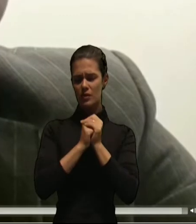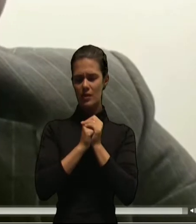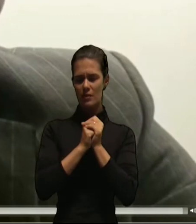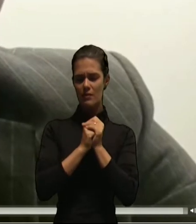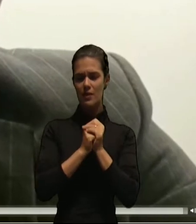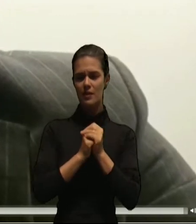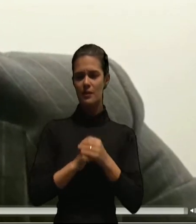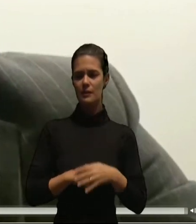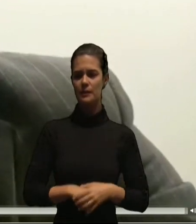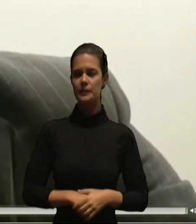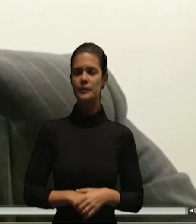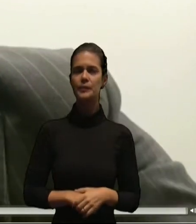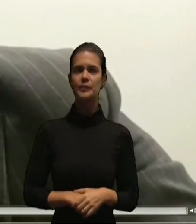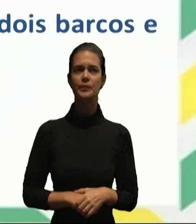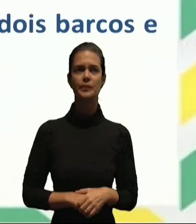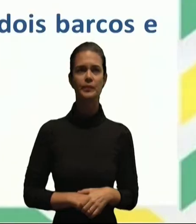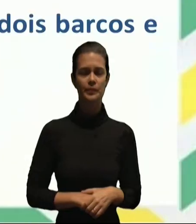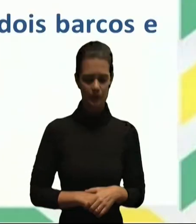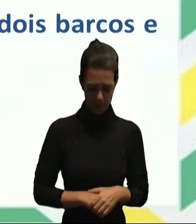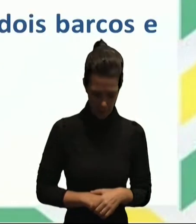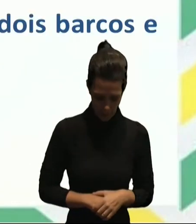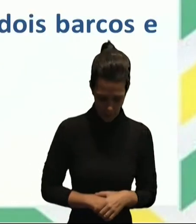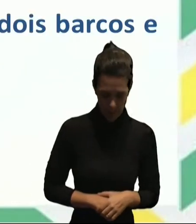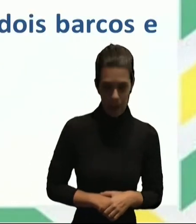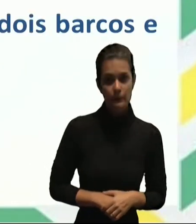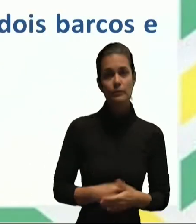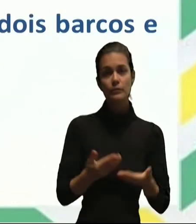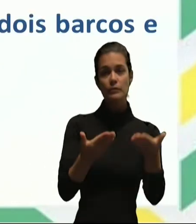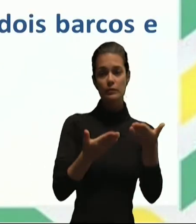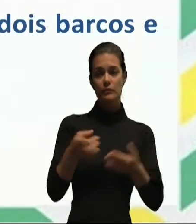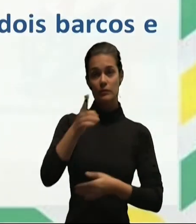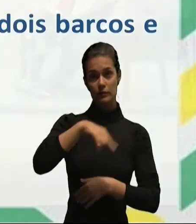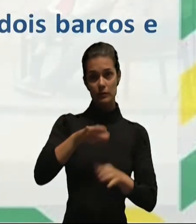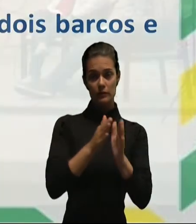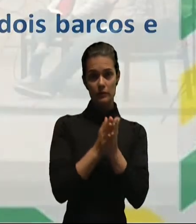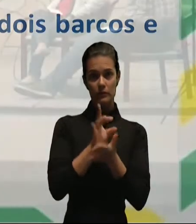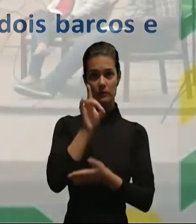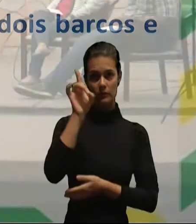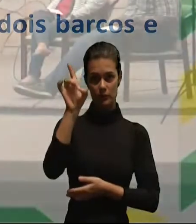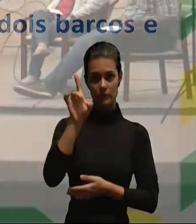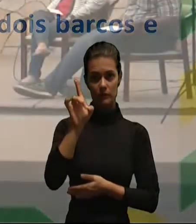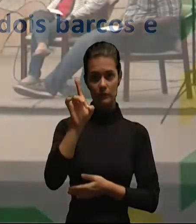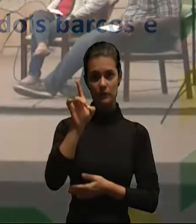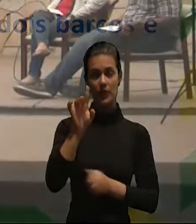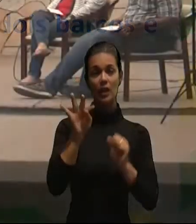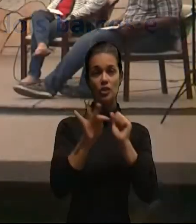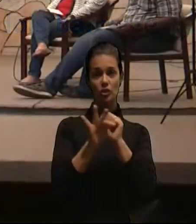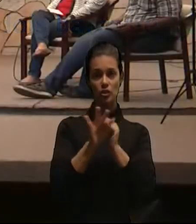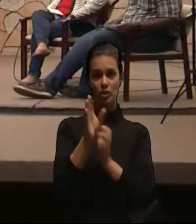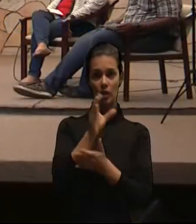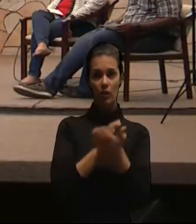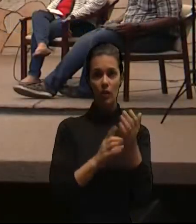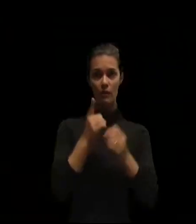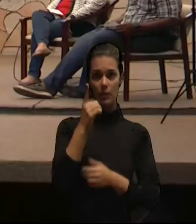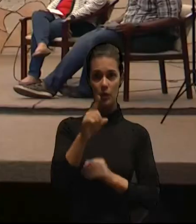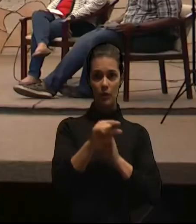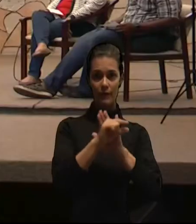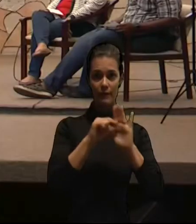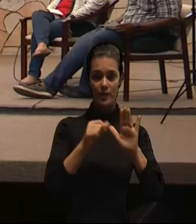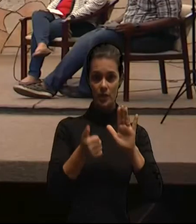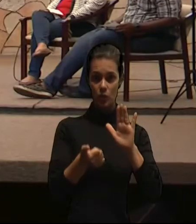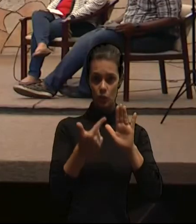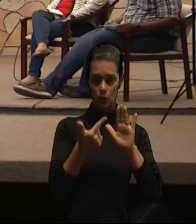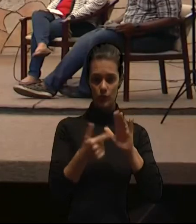Amém. Amém. Eu convido você a que abra sua Bíblia em Tiago, no capítulo de número 1, verso de número